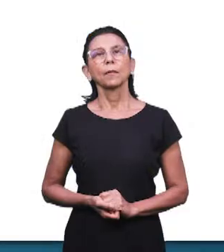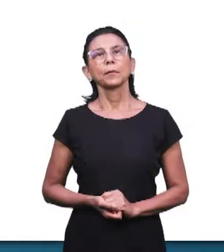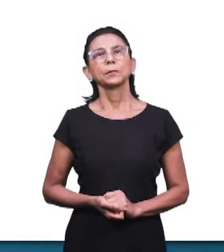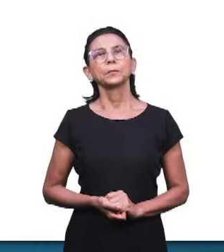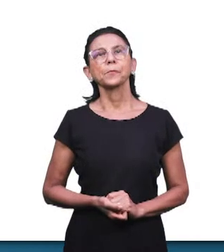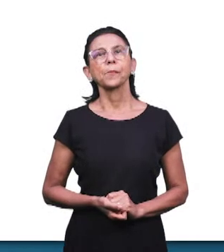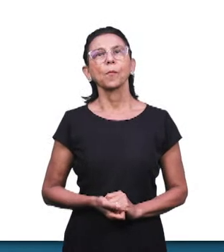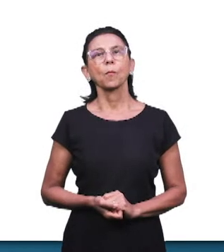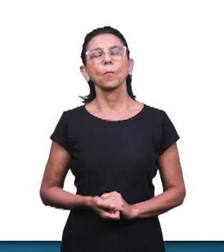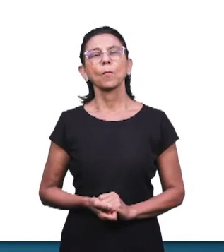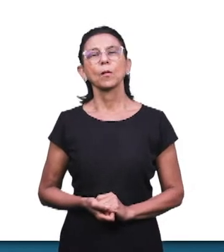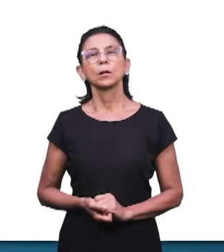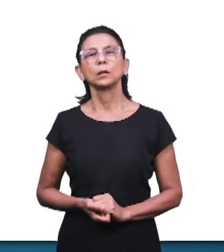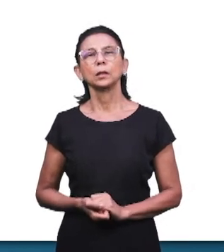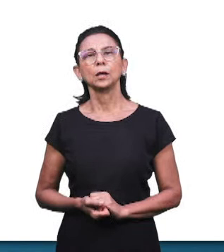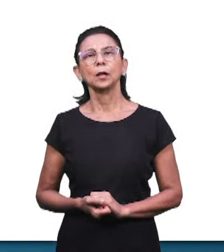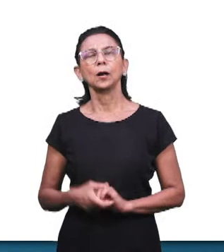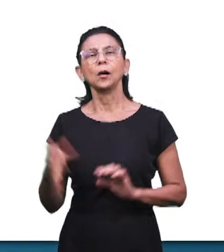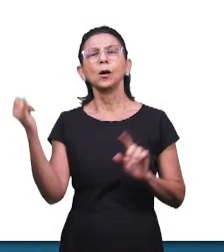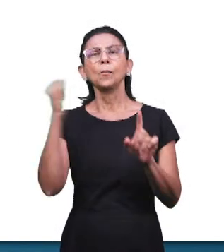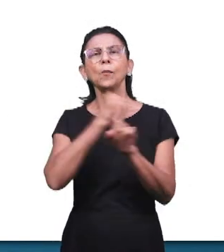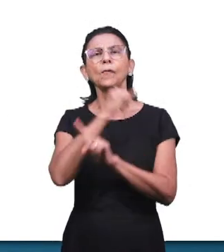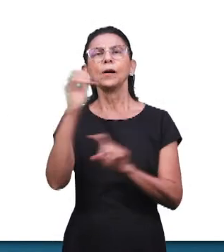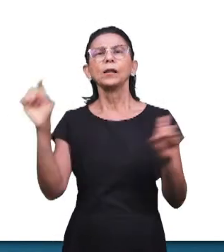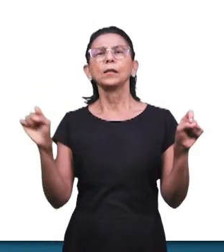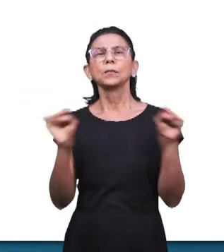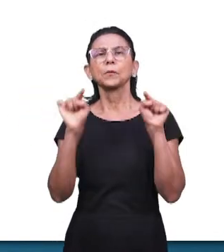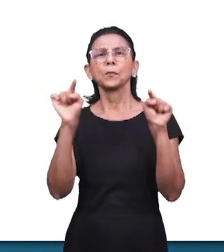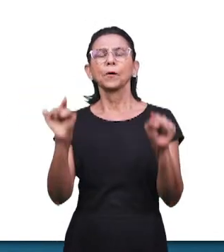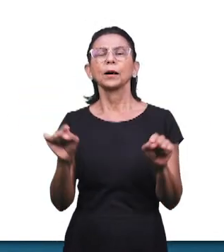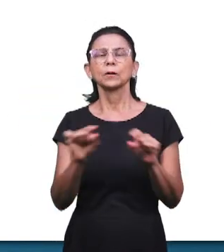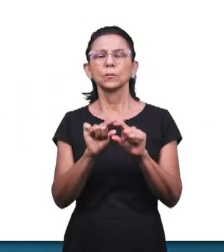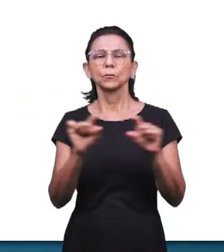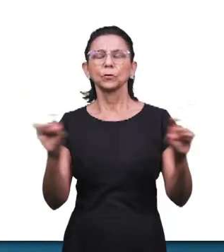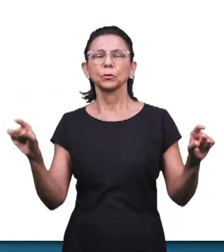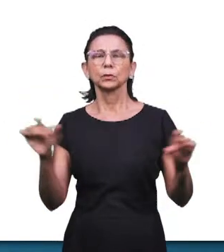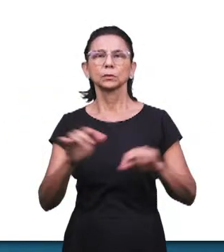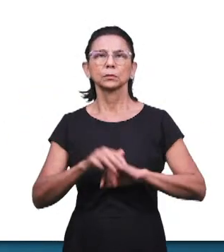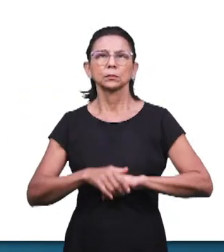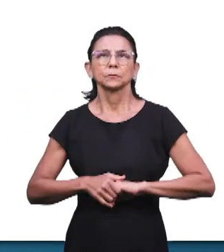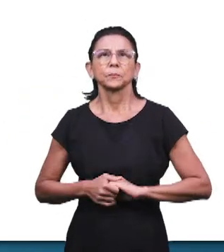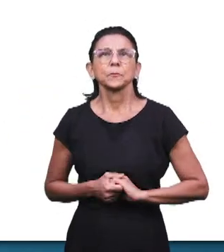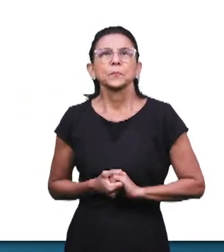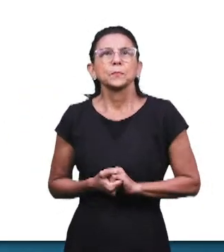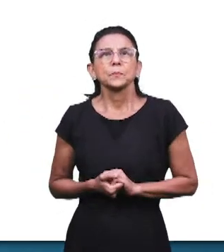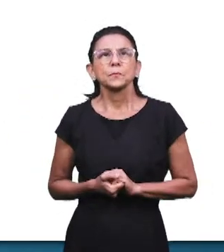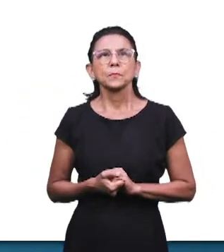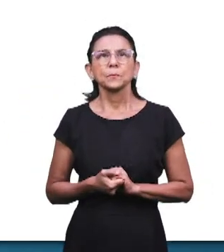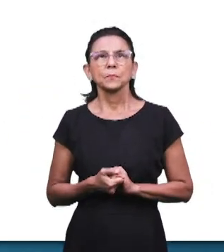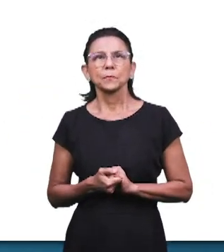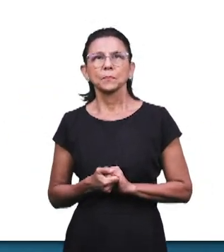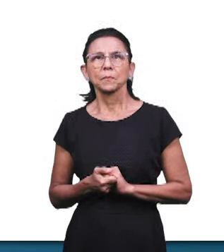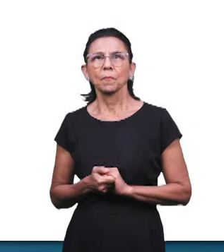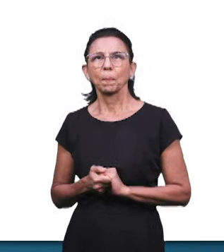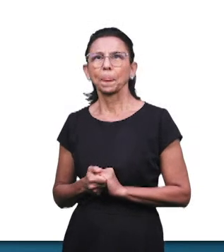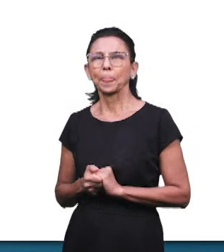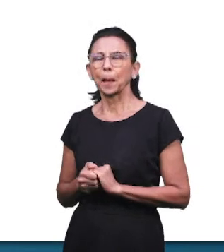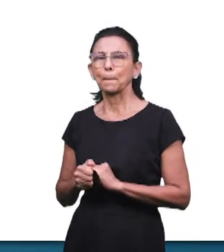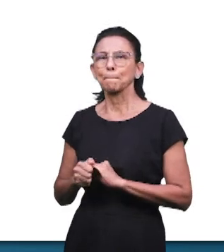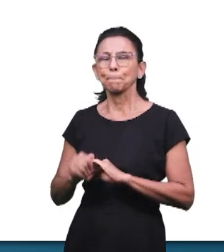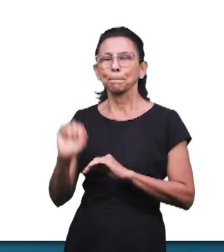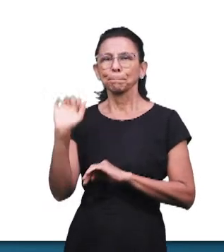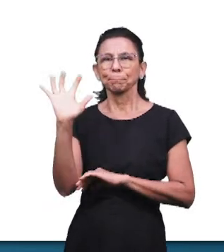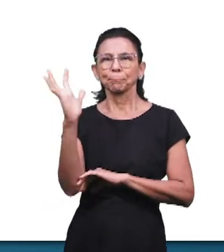assim: qual a aplicação profética das expressões jardim fechado e fonte